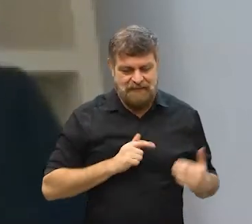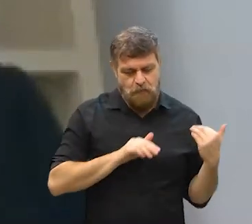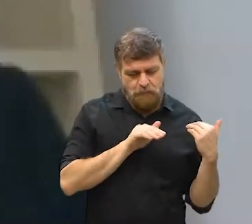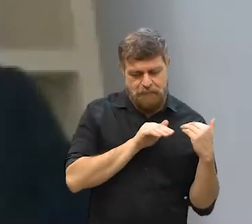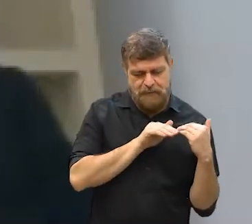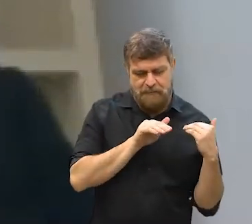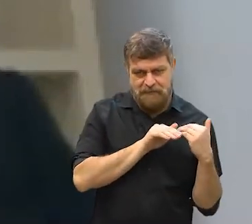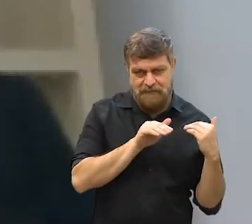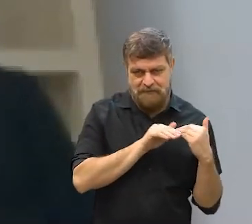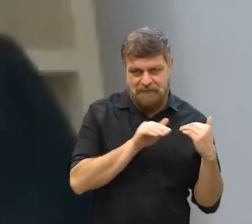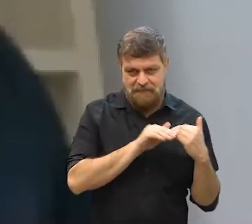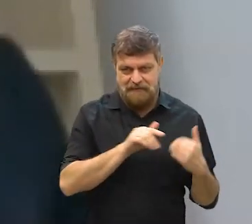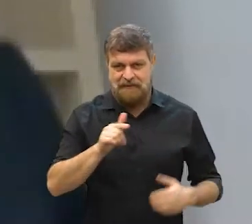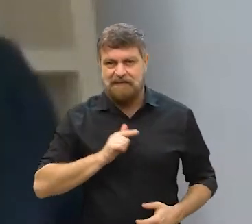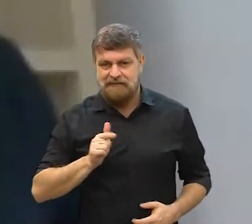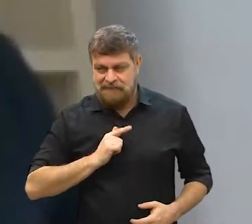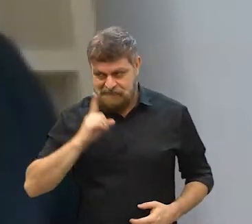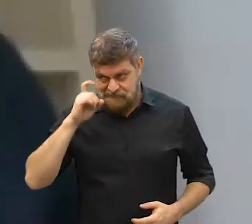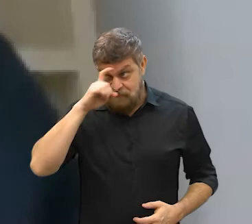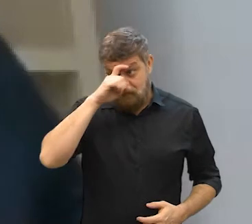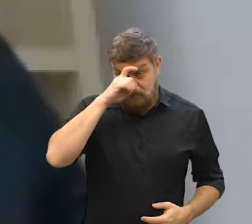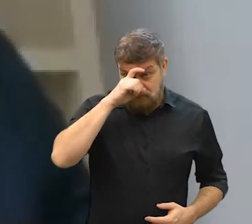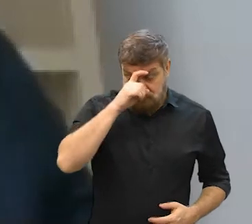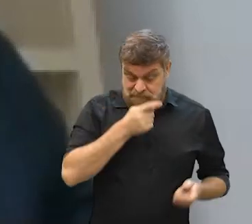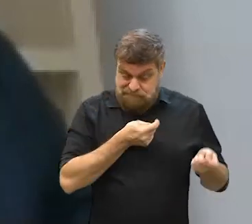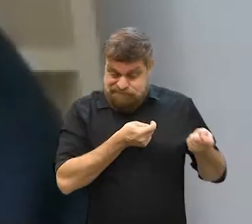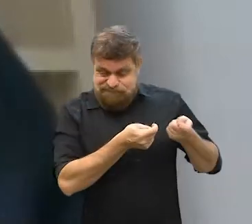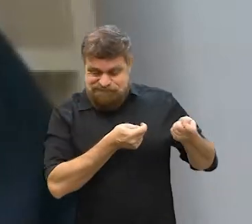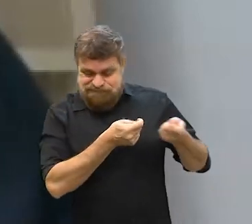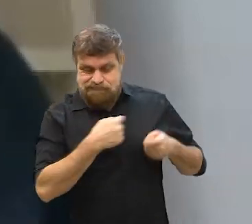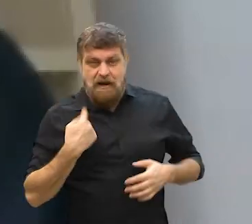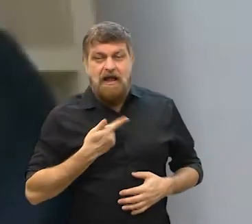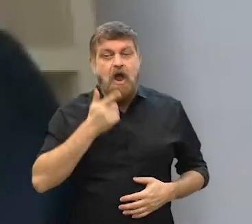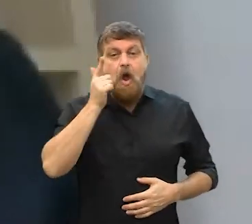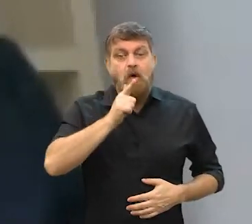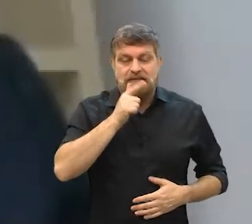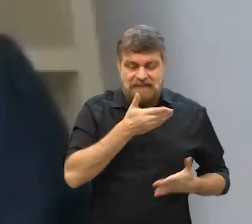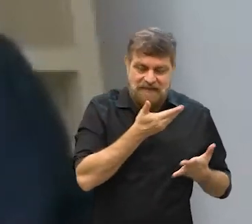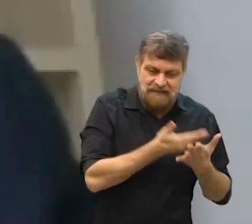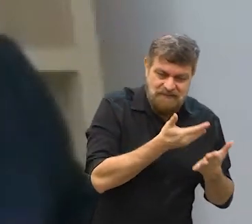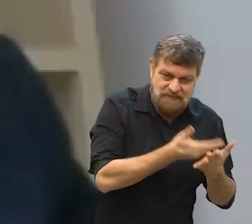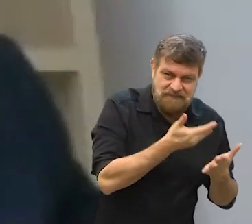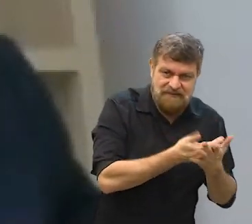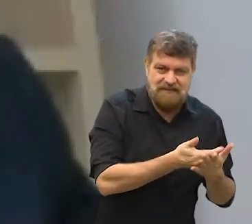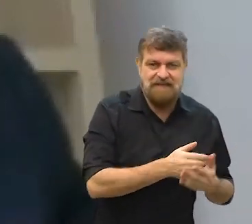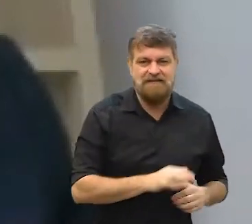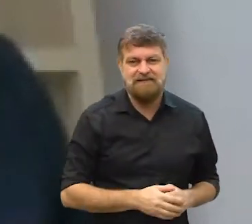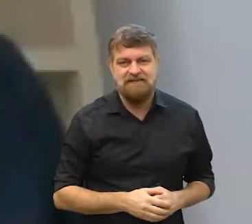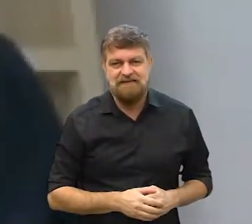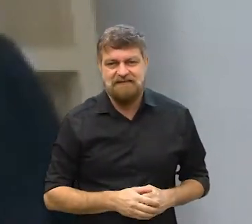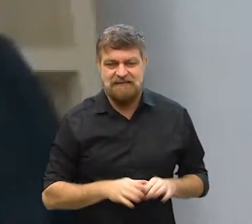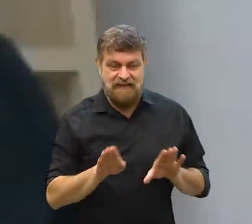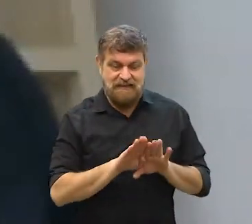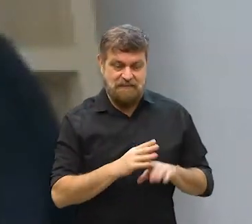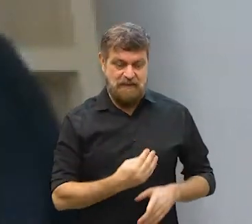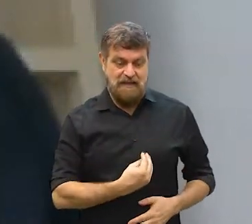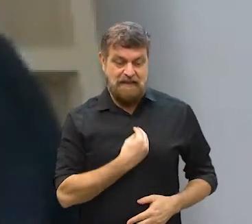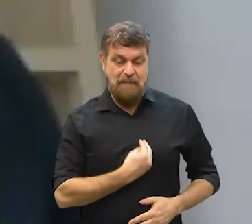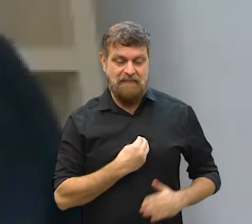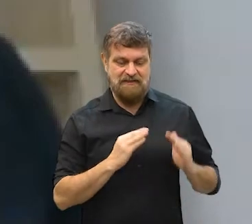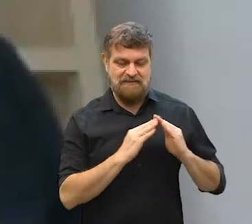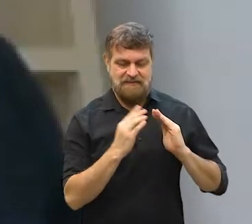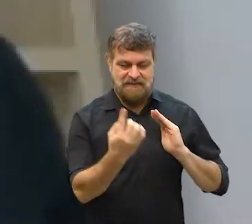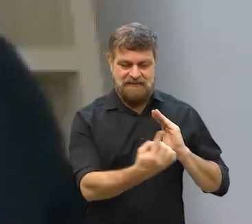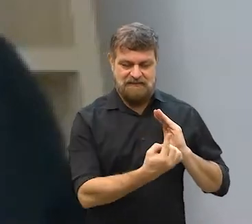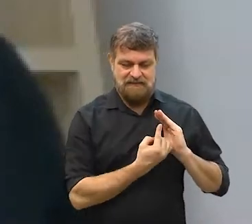equilibrar os pratos de forma que consigam estudar e estar em casa, né? E